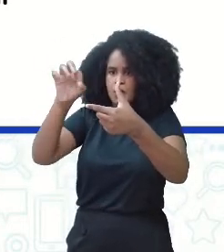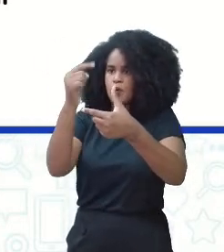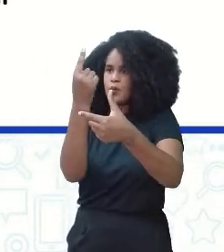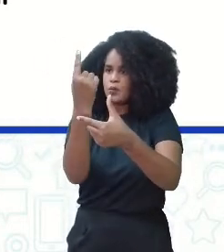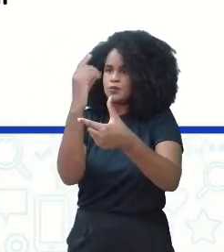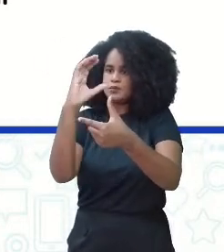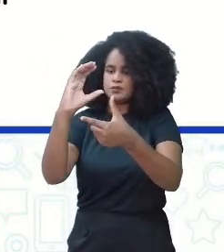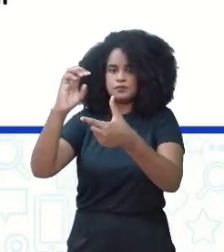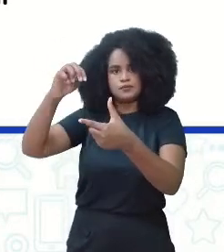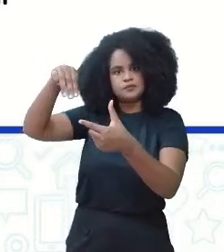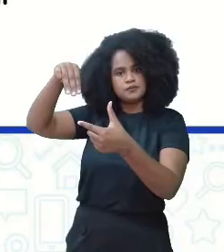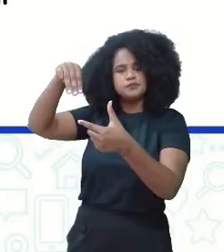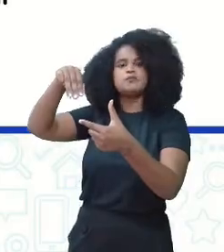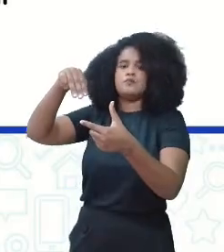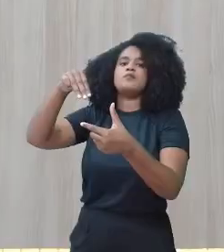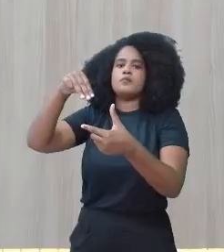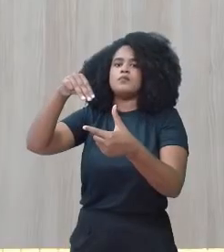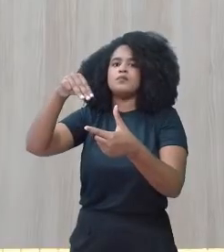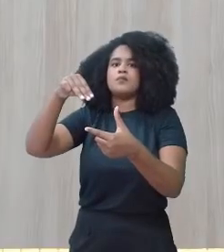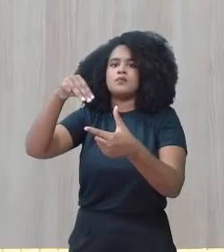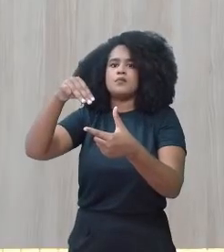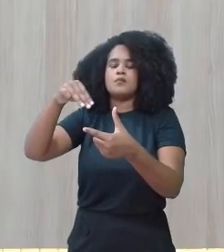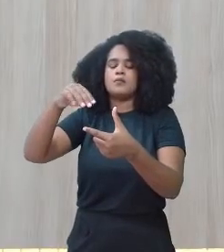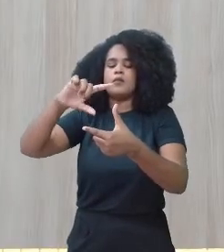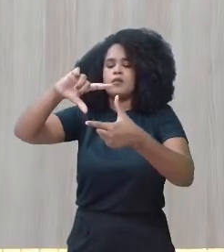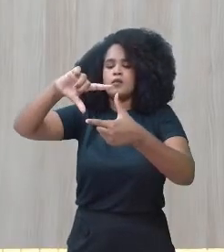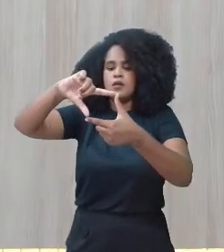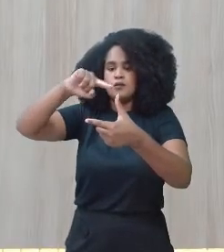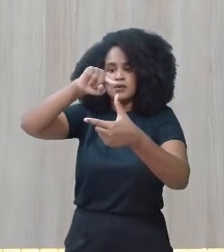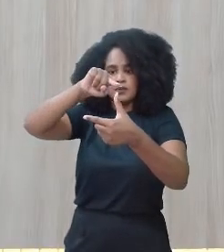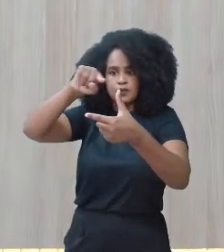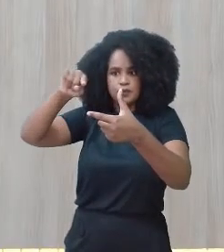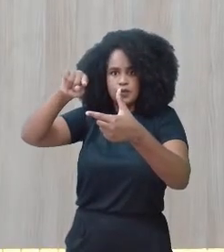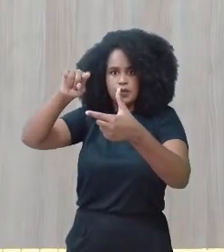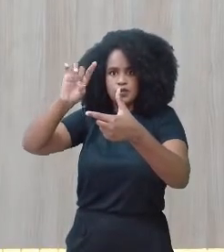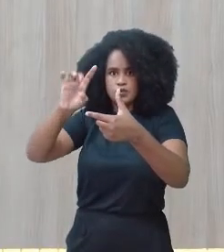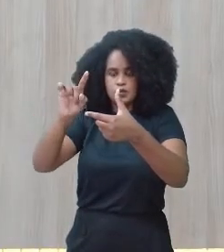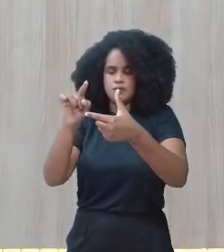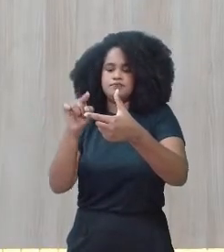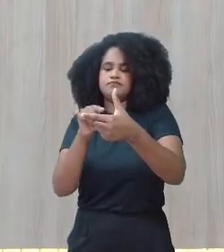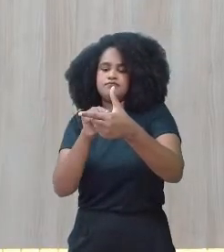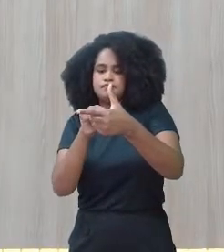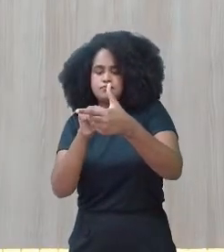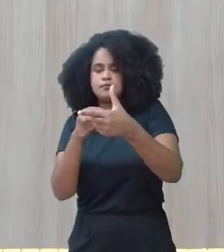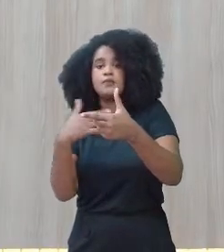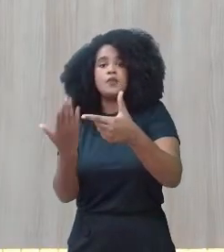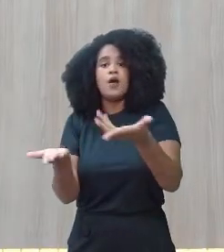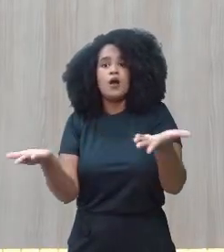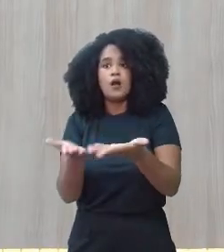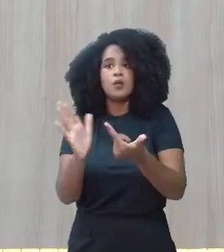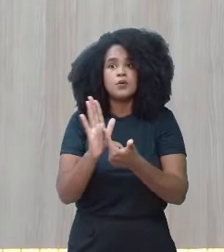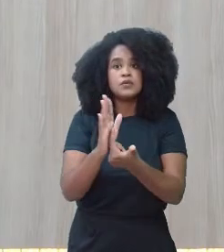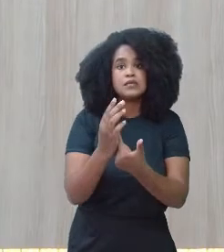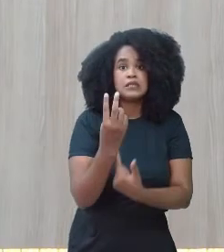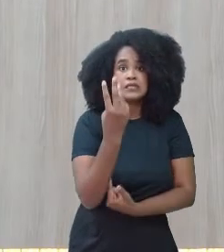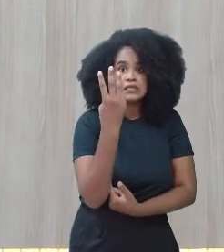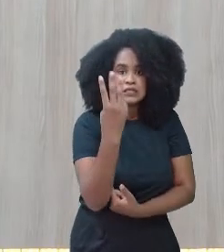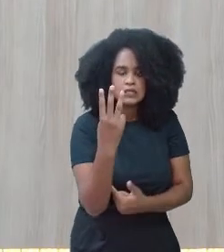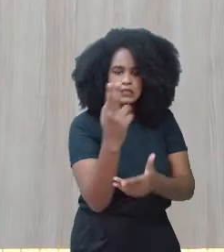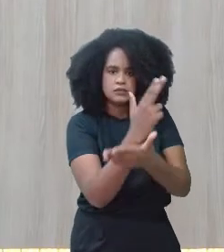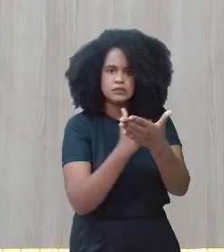1 centímetro, para a gente poder utilizar uma distância fixa, tá bom? E daí eu coloquei 3 figuras para a gente fazer a medição